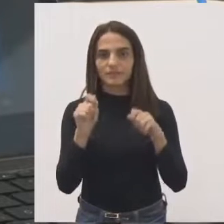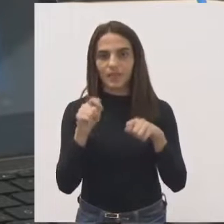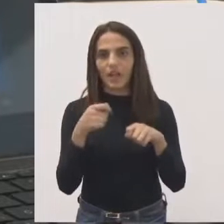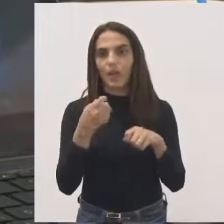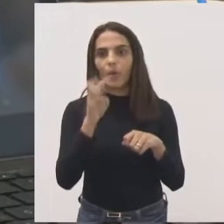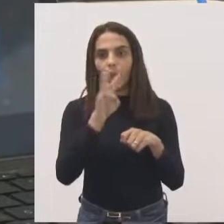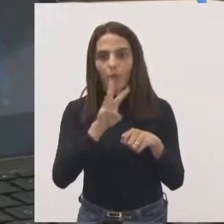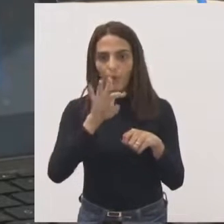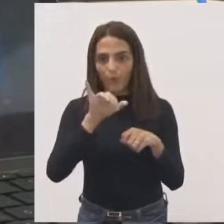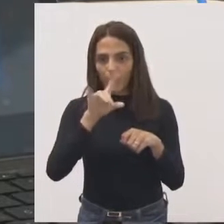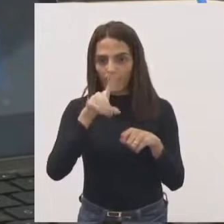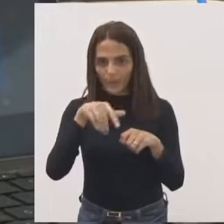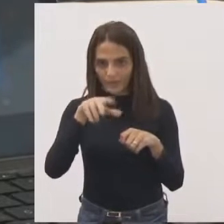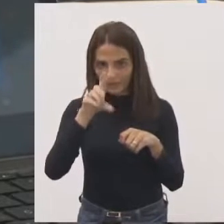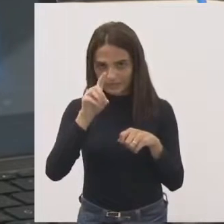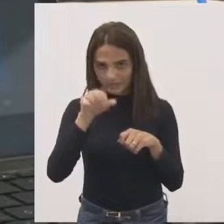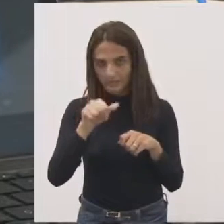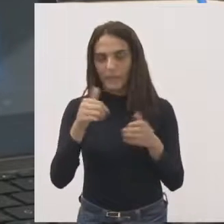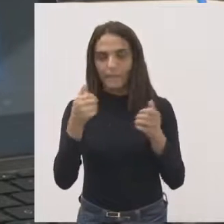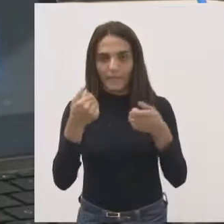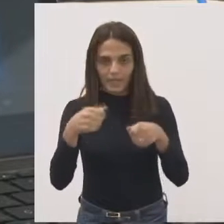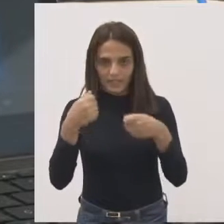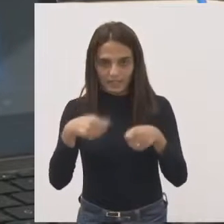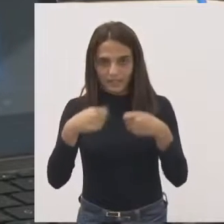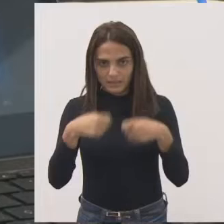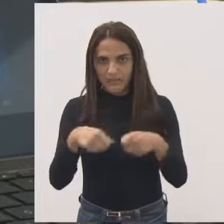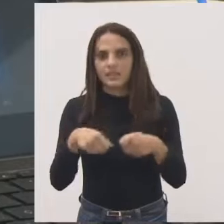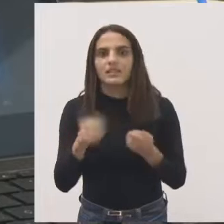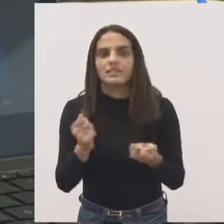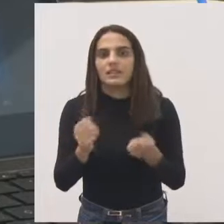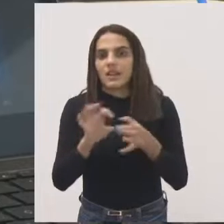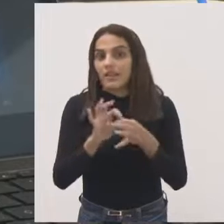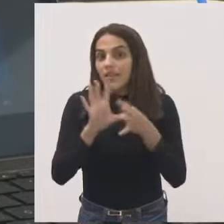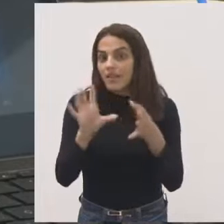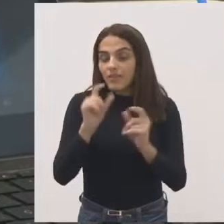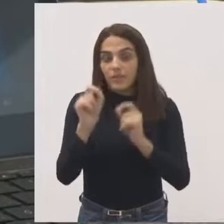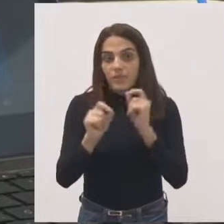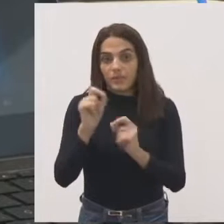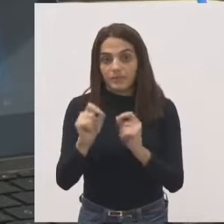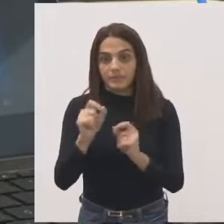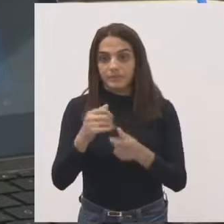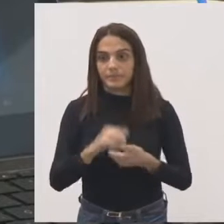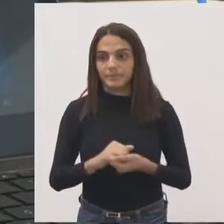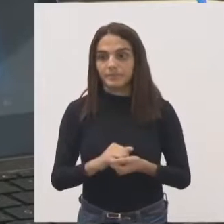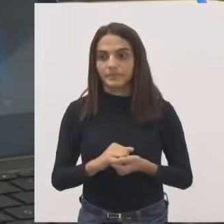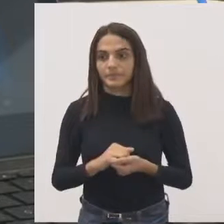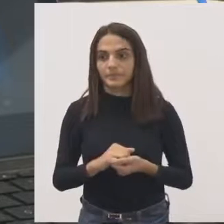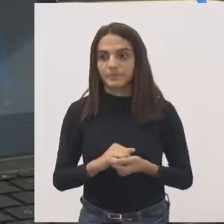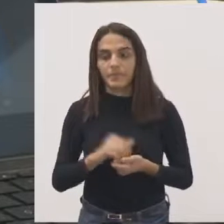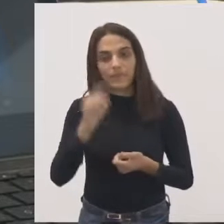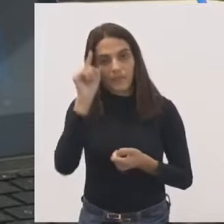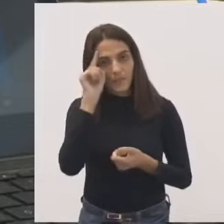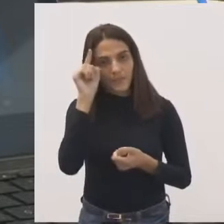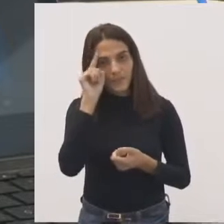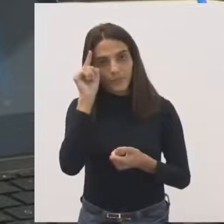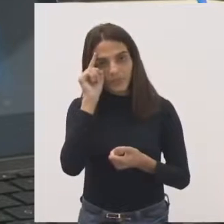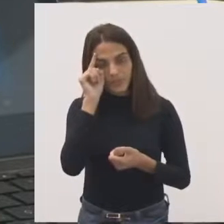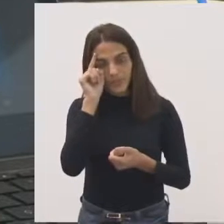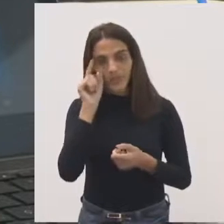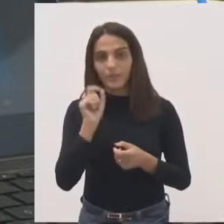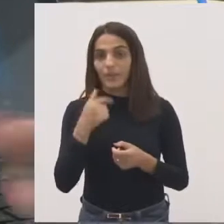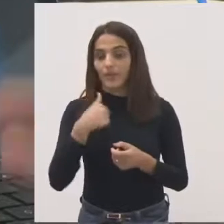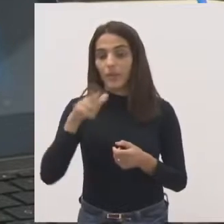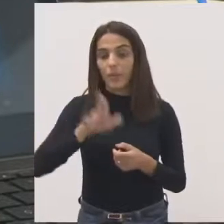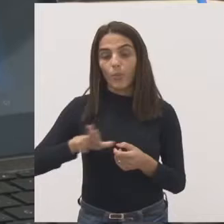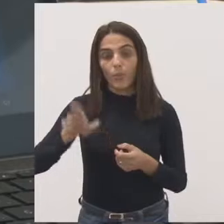10. Eu preciso do quê? De uma chave, de uma licença. Quanto que custa a chave, essa licença? Que pro dia a dia, sendo bem honesto, a gente não